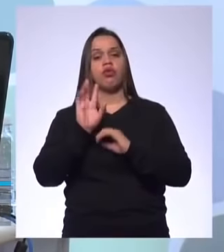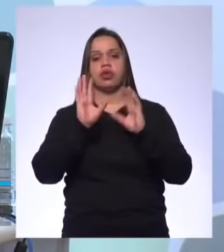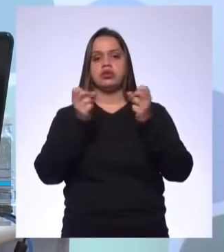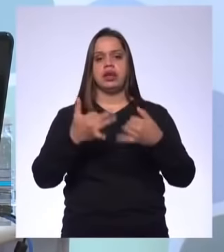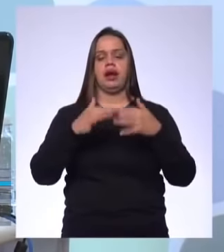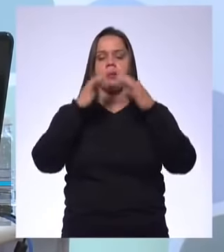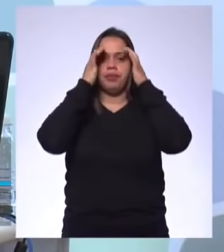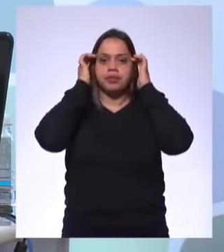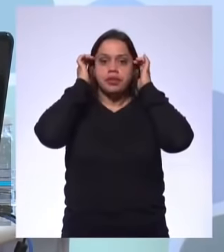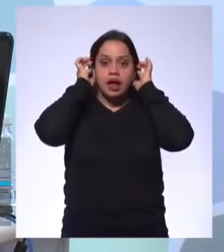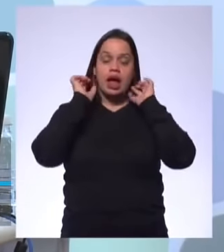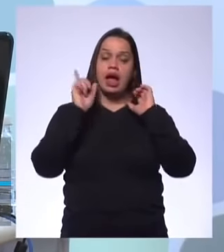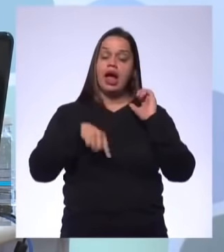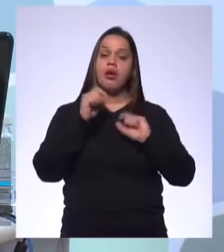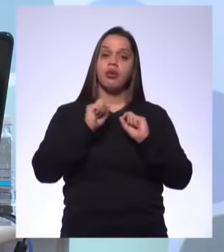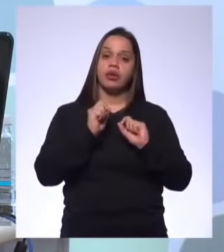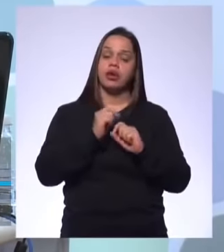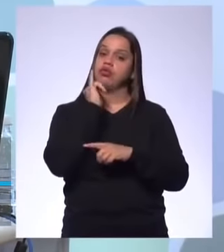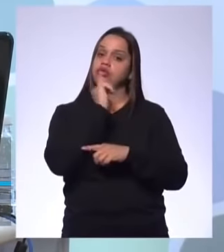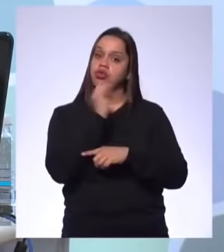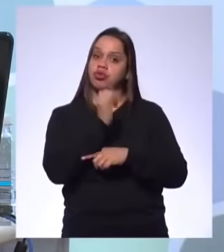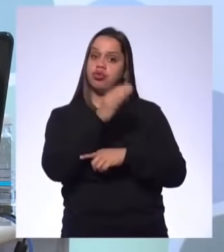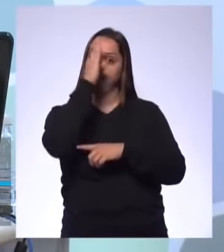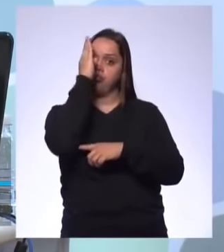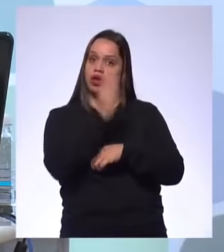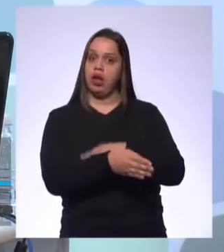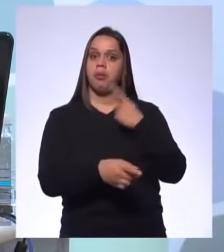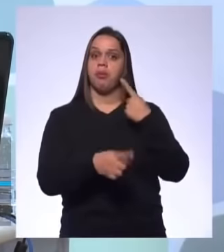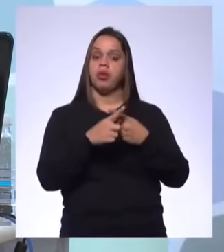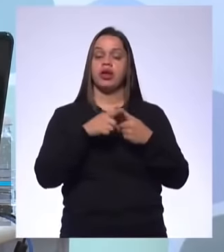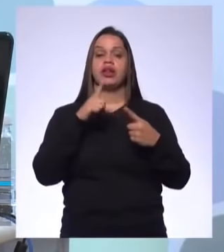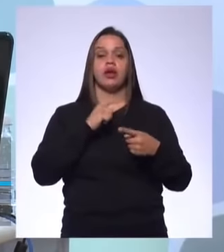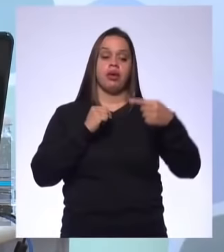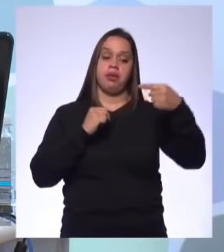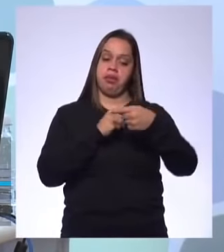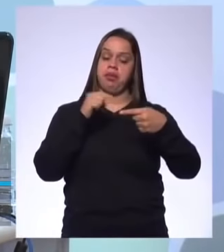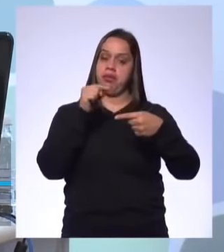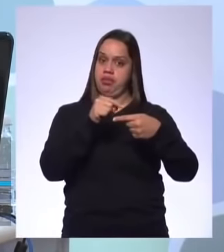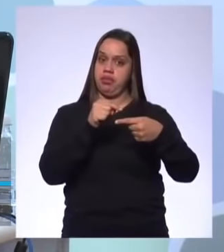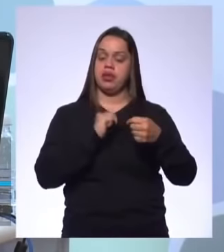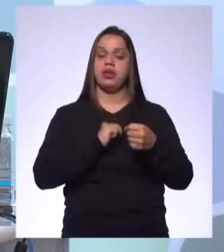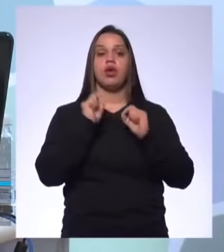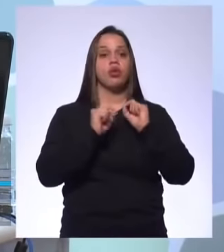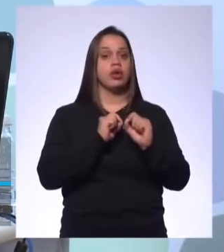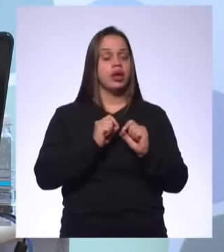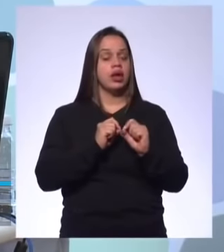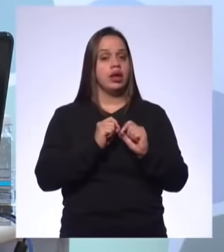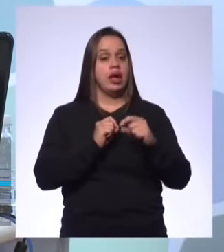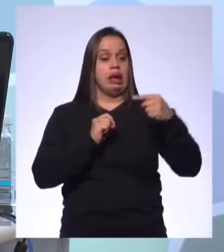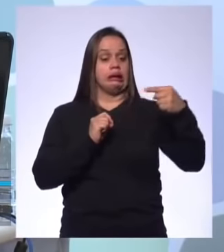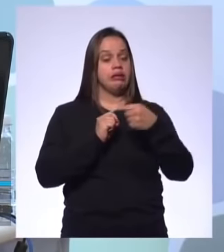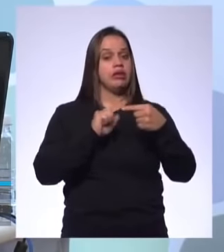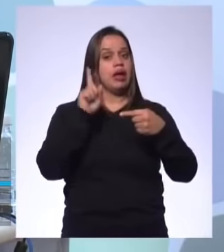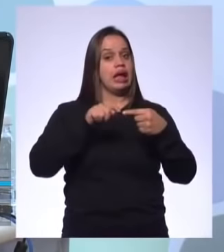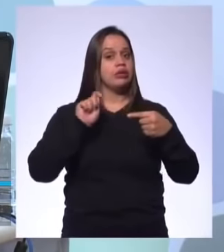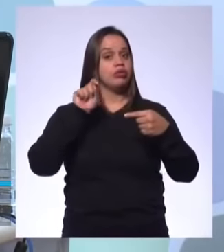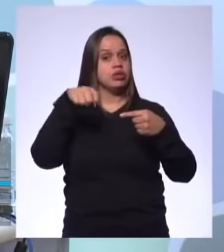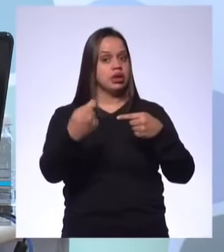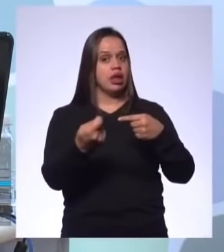o quê? É o discurso direto, obviamente, porque temos a presença do travessão. Então, o travessão é um sinal de pontuação.